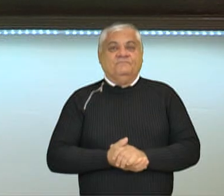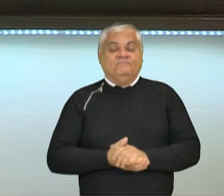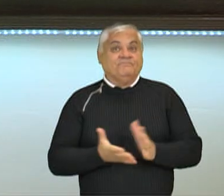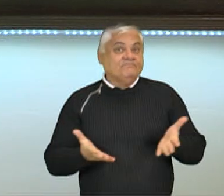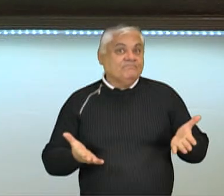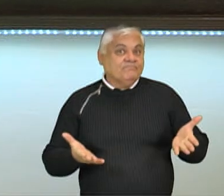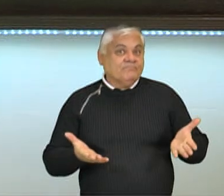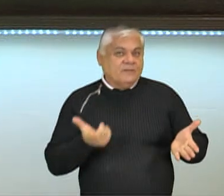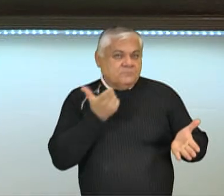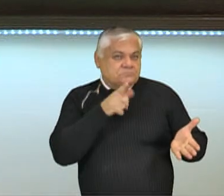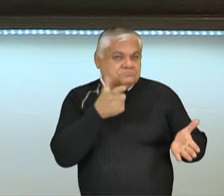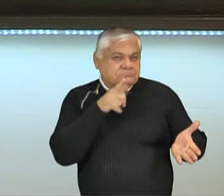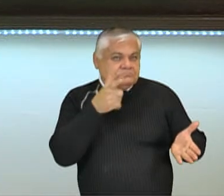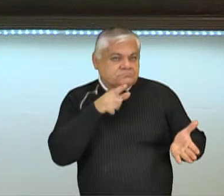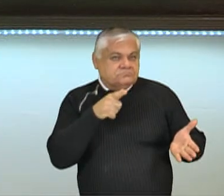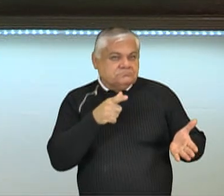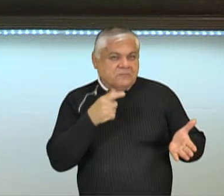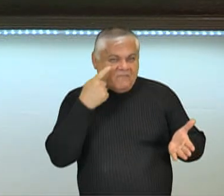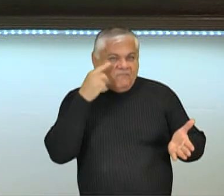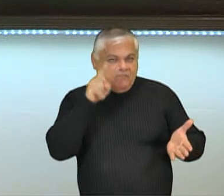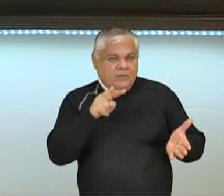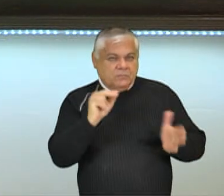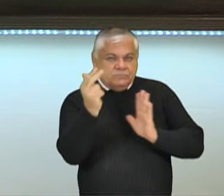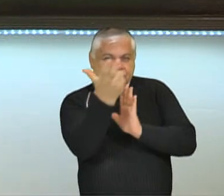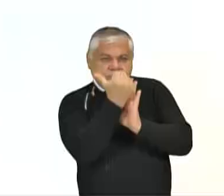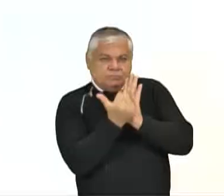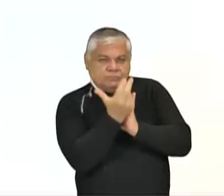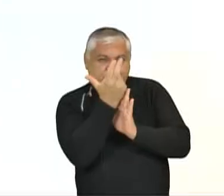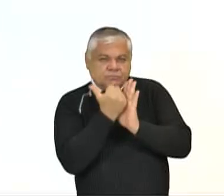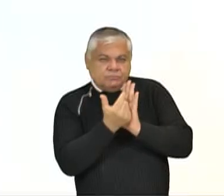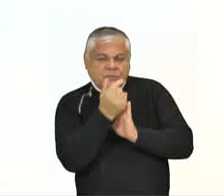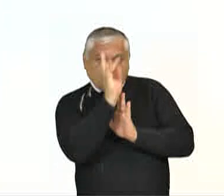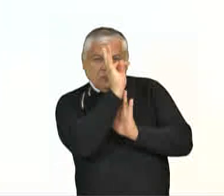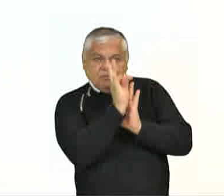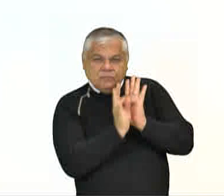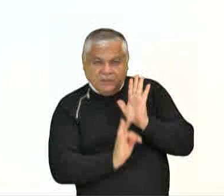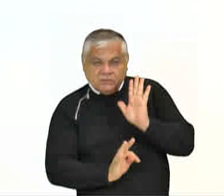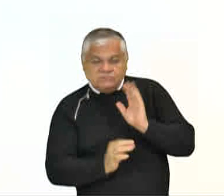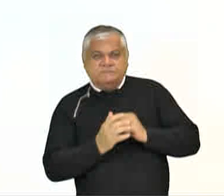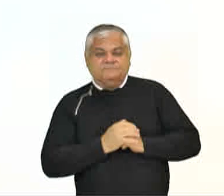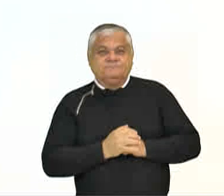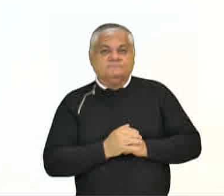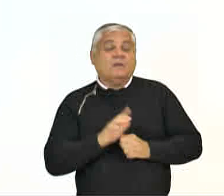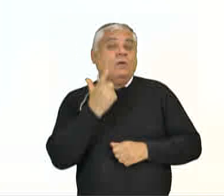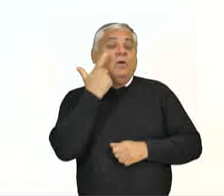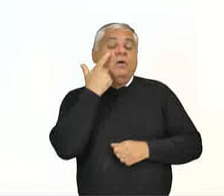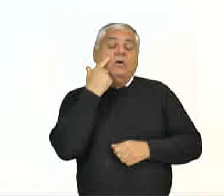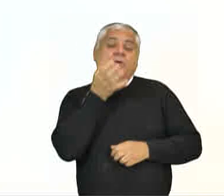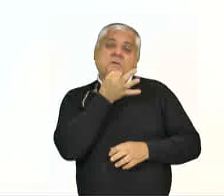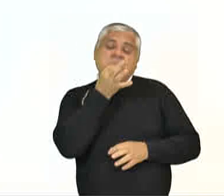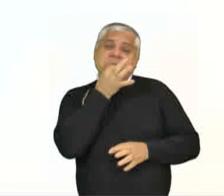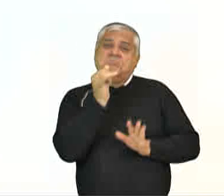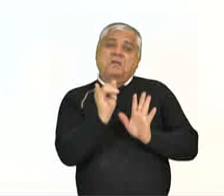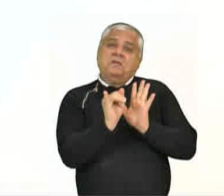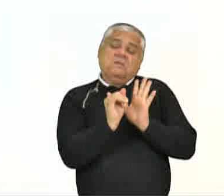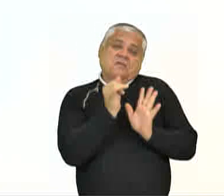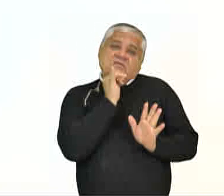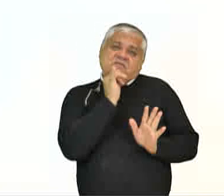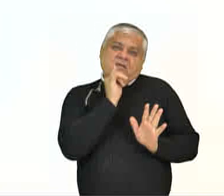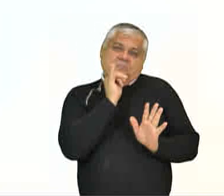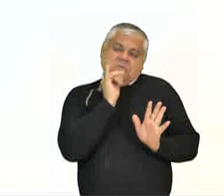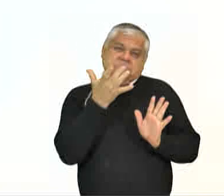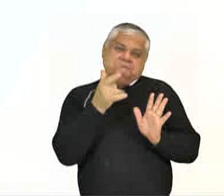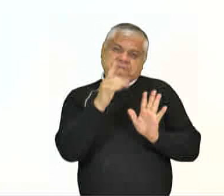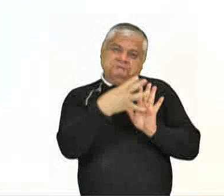E aí, terceirão, conseguiram fazer análise da charge, elaborar um texto? Vamos dar uma olhada aqui numa orientação, numa possível